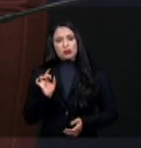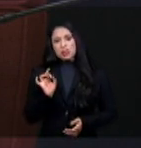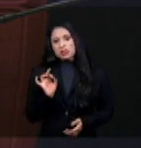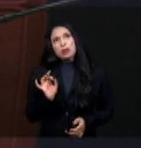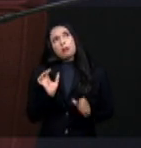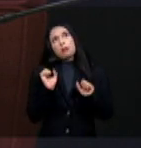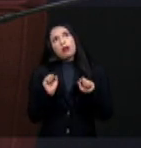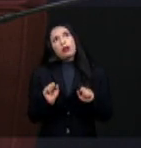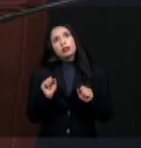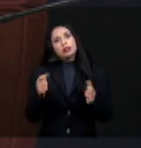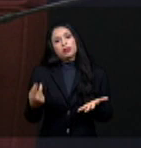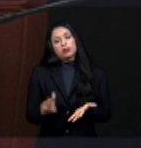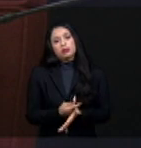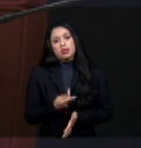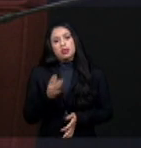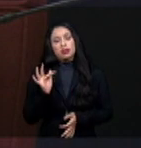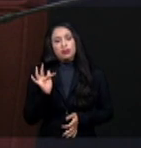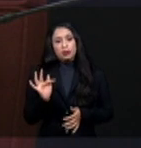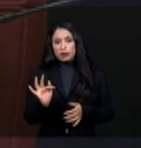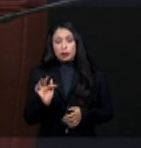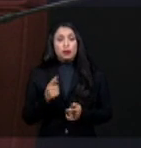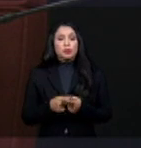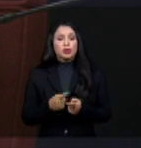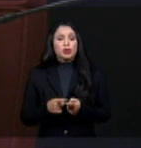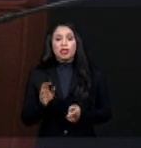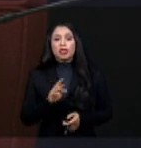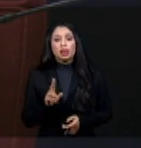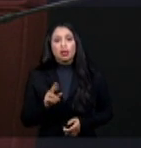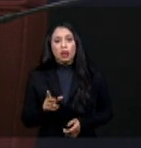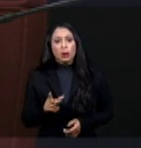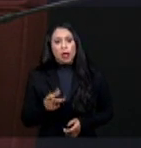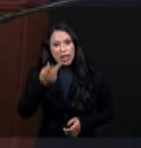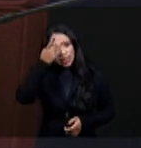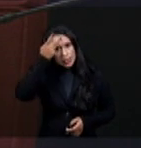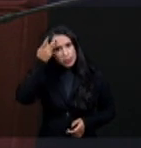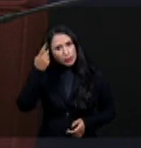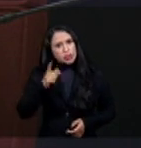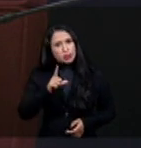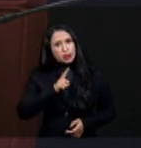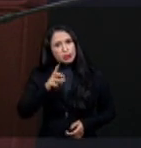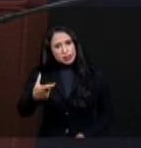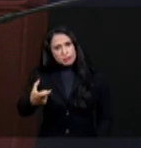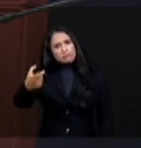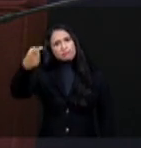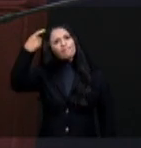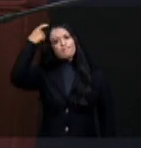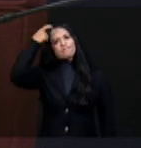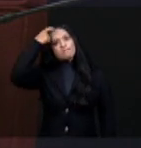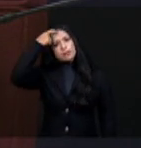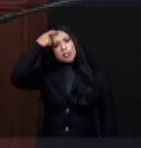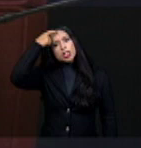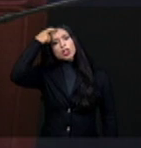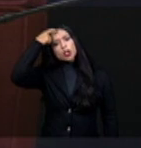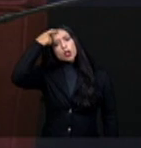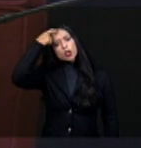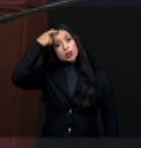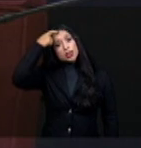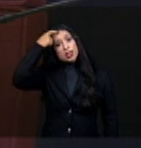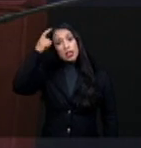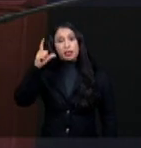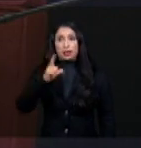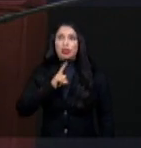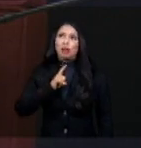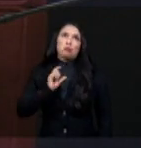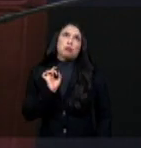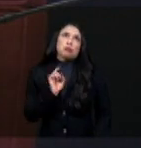tendência E por que não é porque cada vez mais as pessoas têm consciência é empurrada sou não né